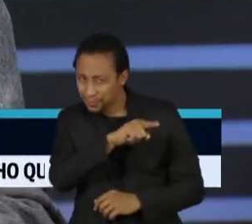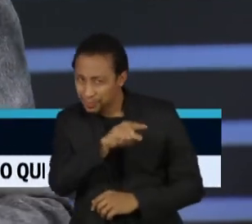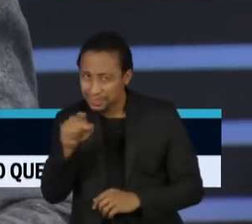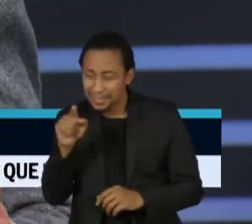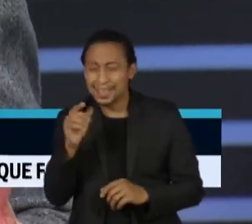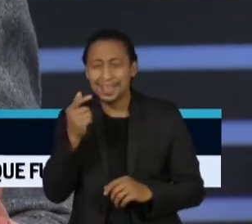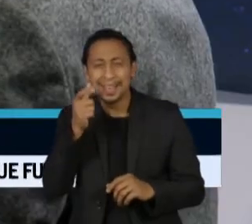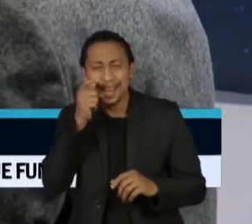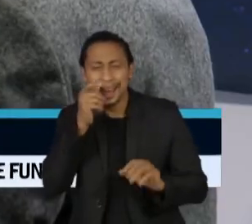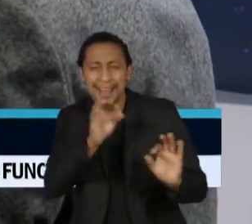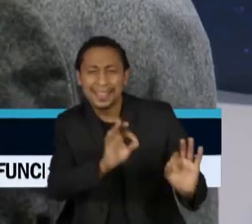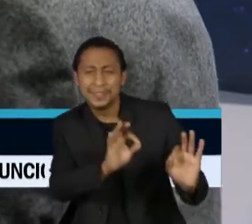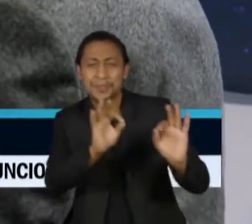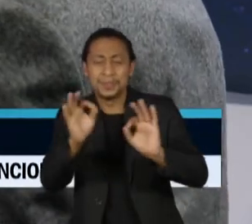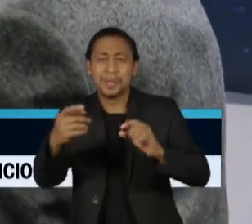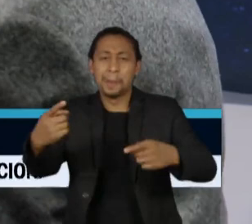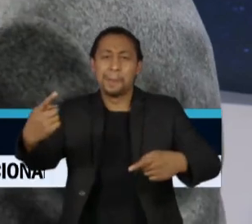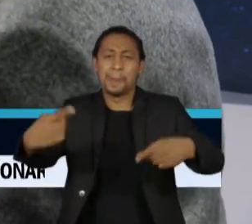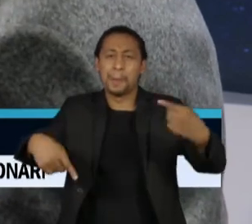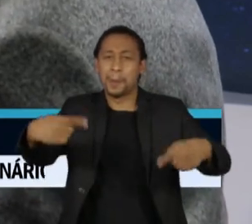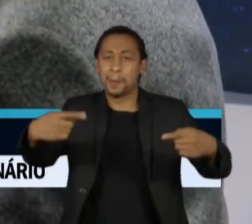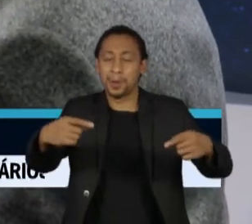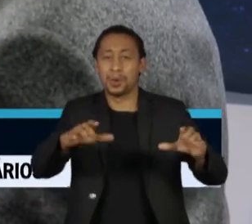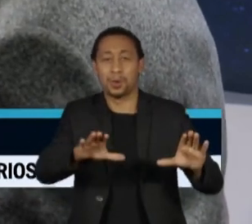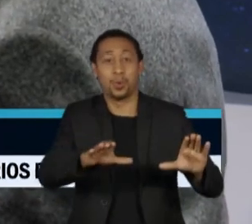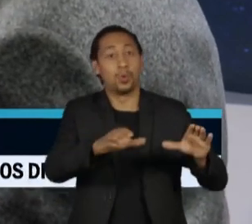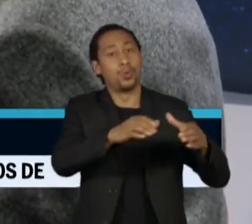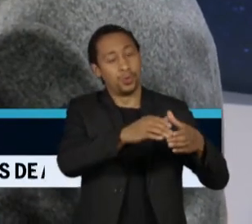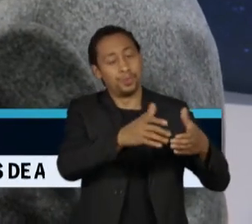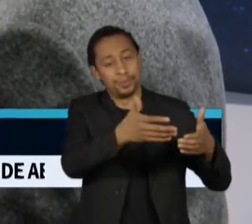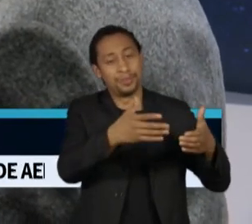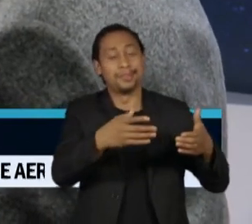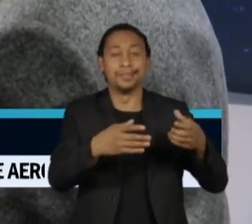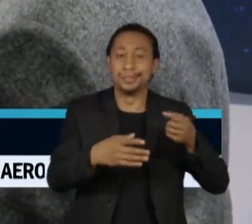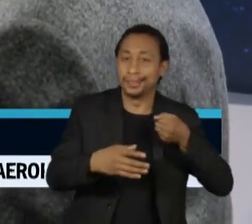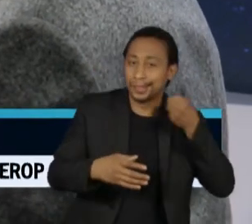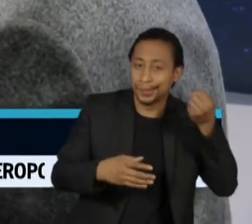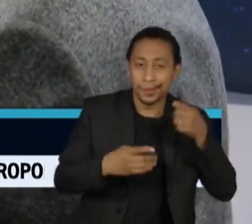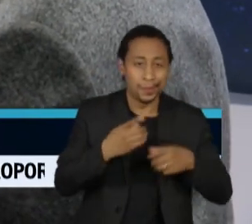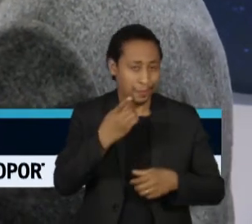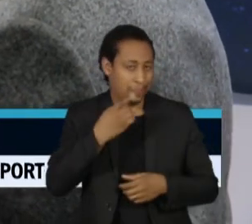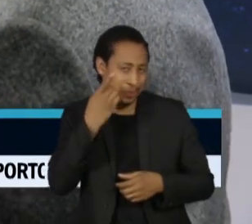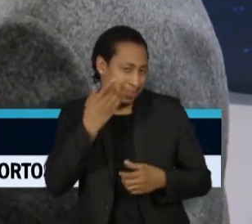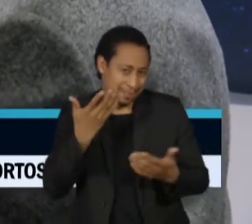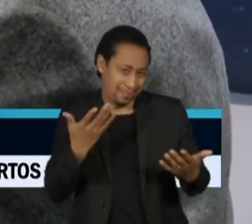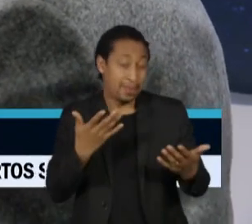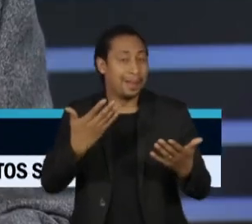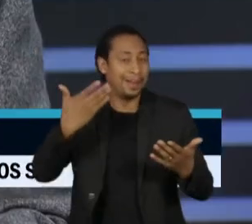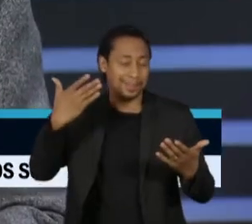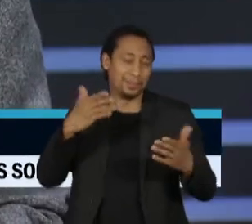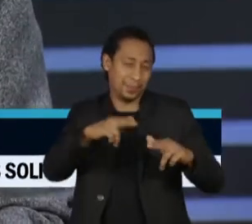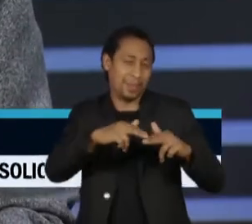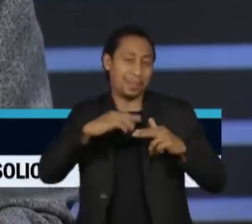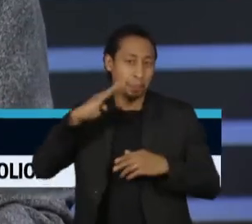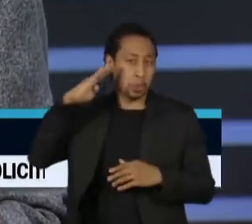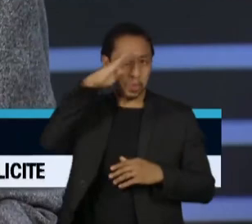embate entre um legislativo que cresceu muito durante o Bolsonaro, porque o Bolsonaro virou rainha na Inglaterra, né?